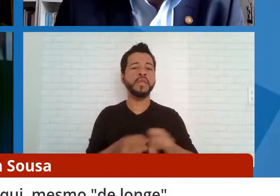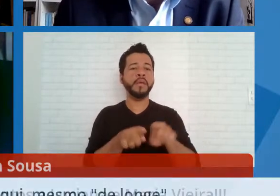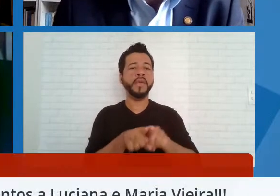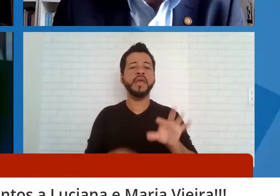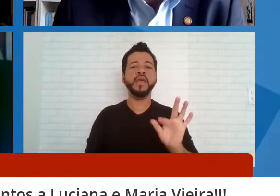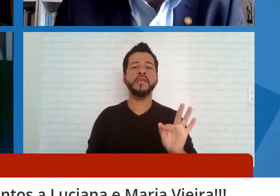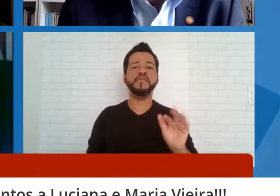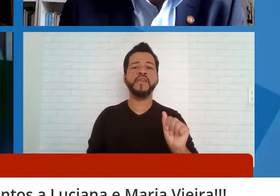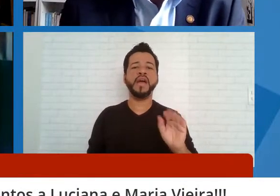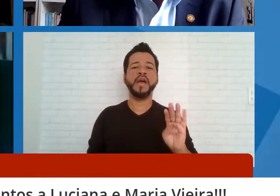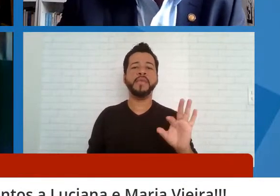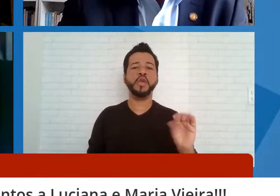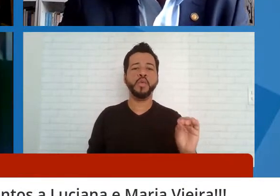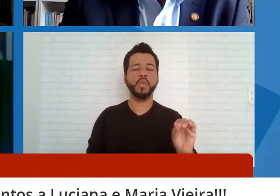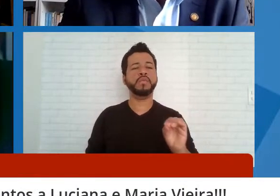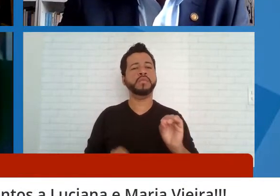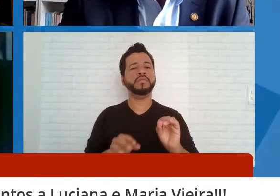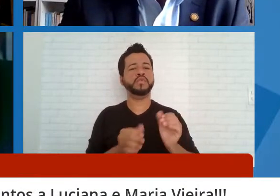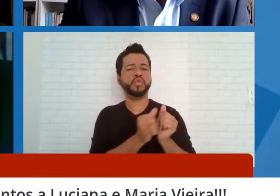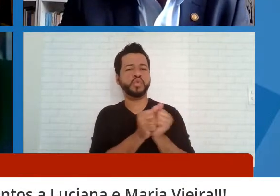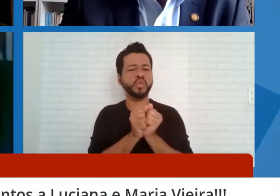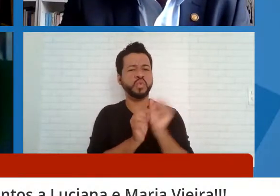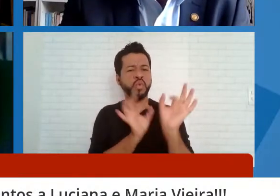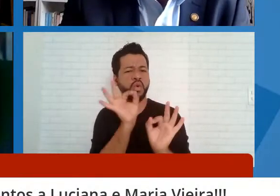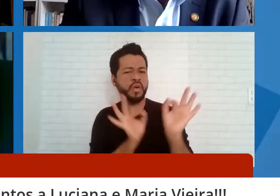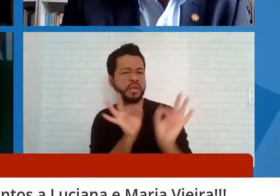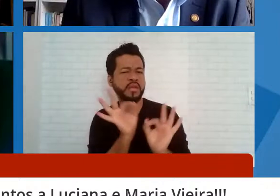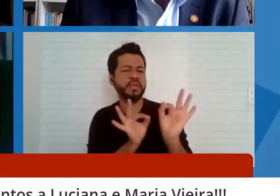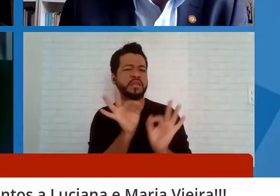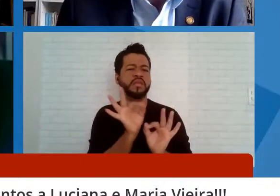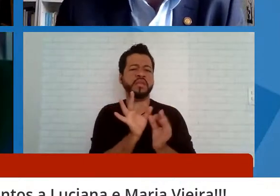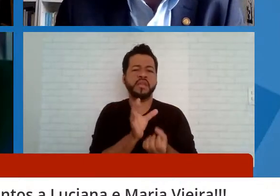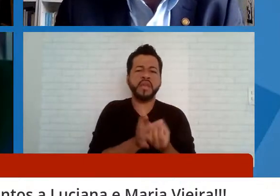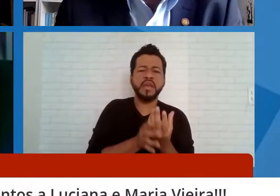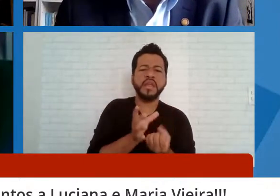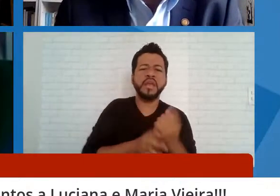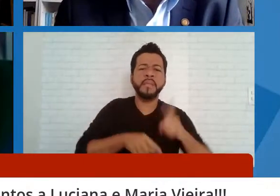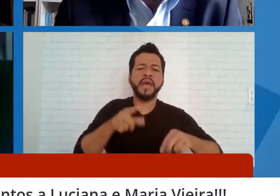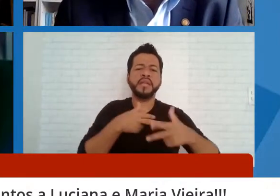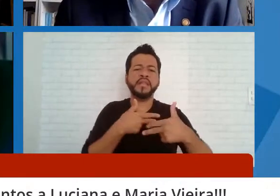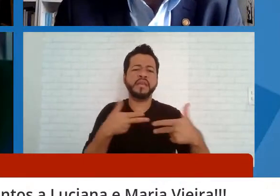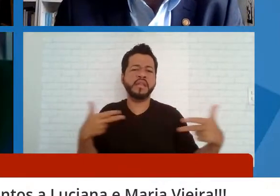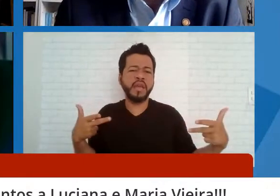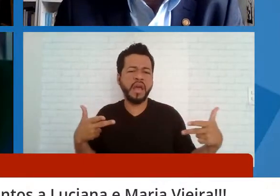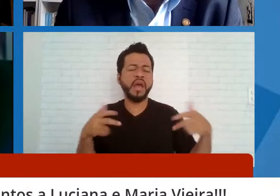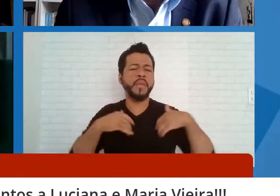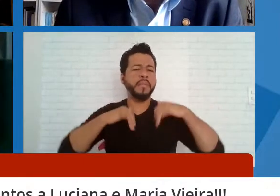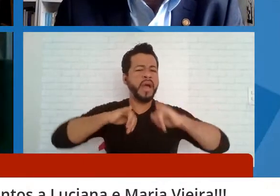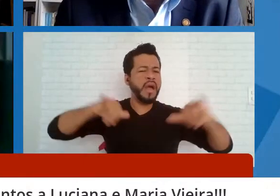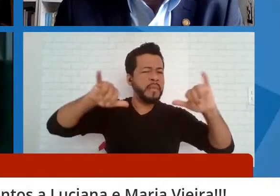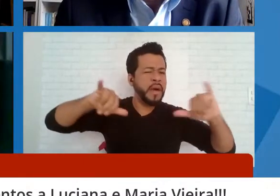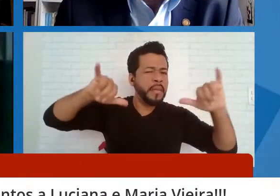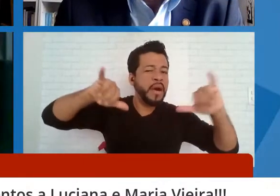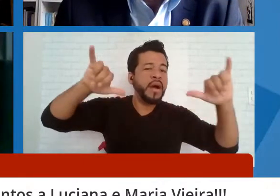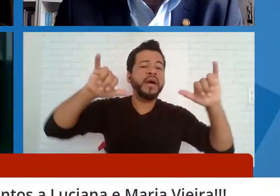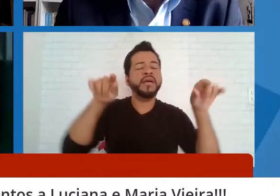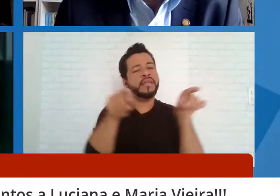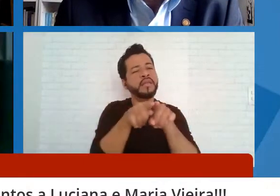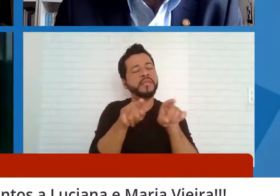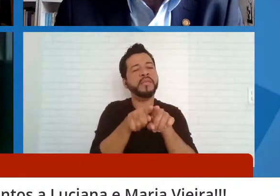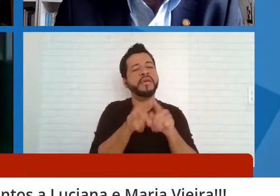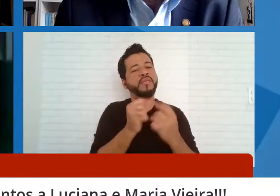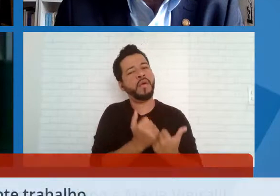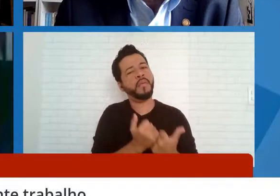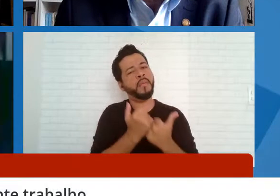gente organizando, criando material de publicidade, sempre com todo o apoio